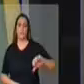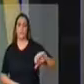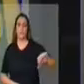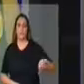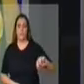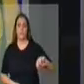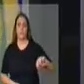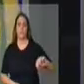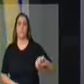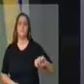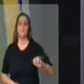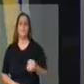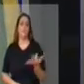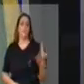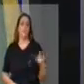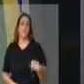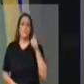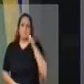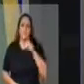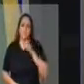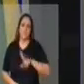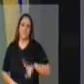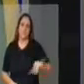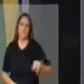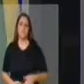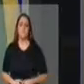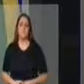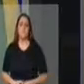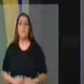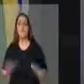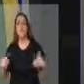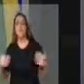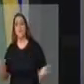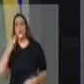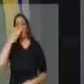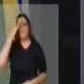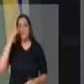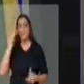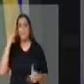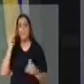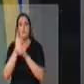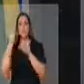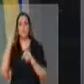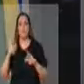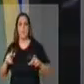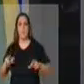990 em mulheres. Quando uma pessoa recebe o diagnóstico do câncer,